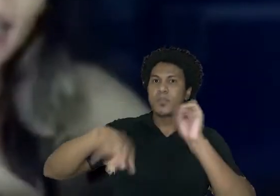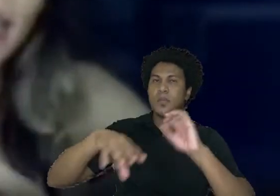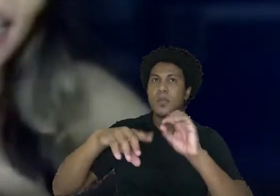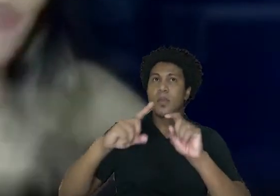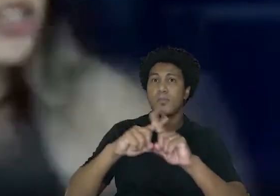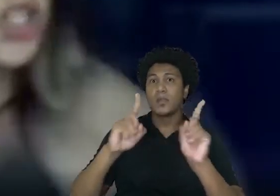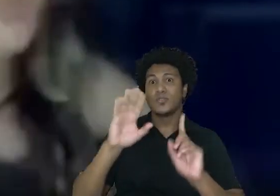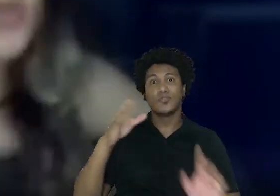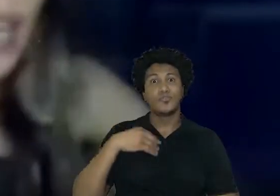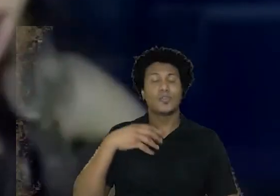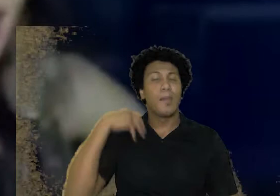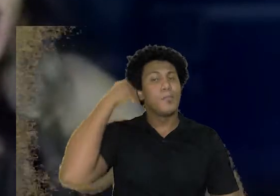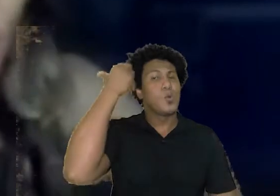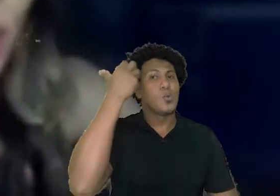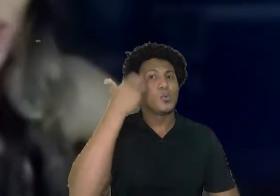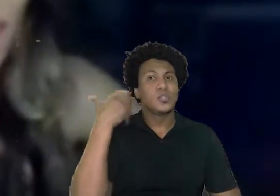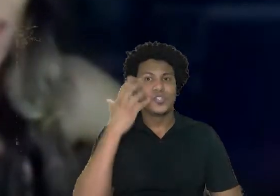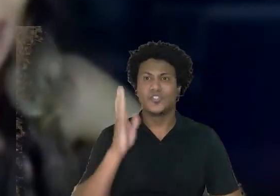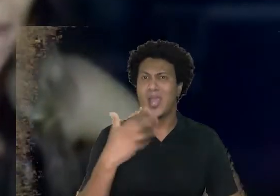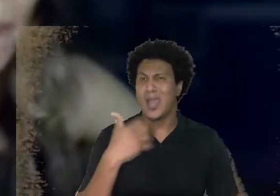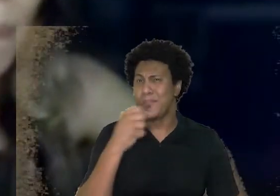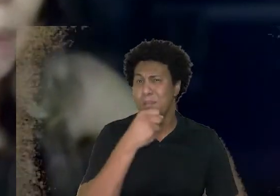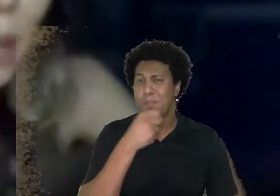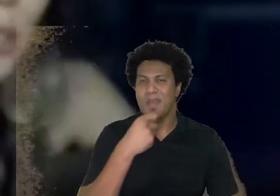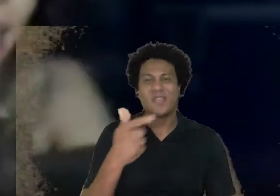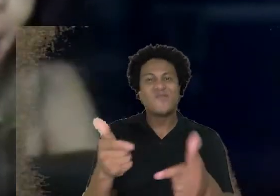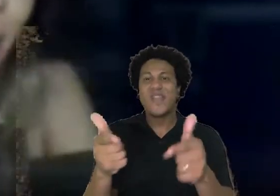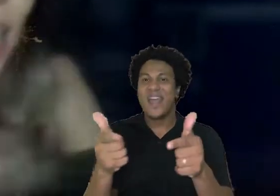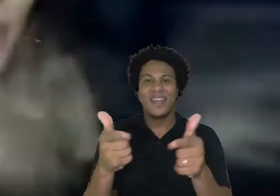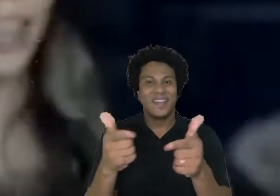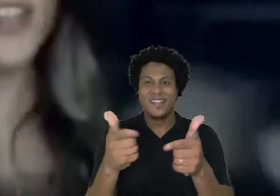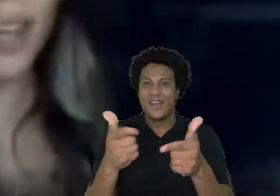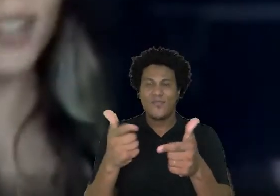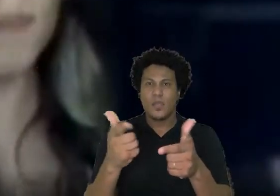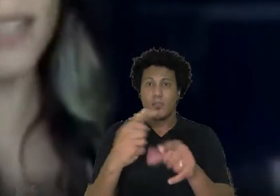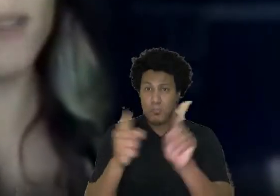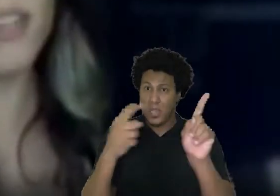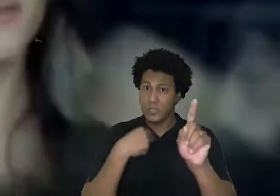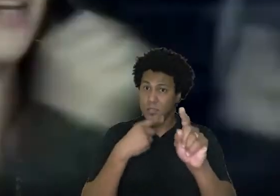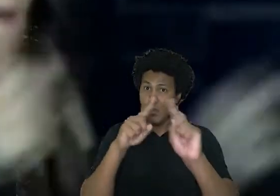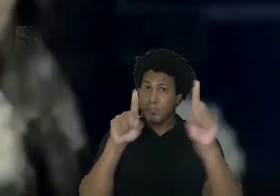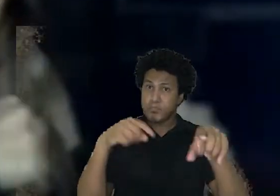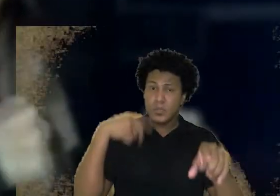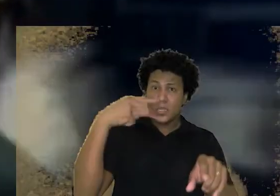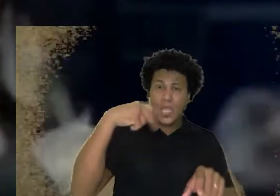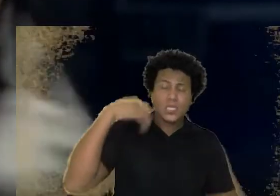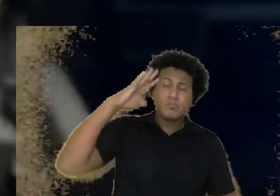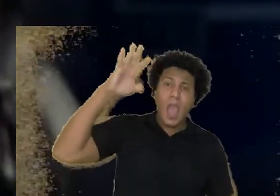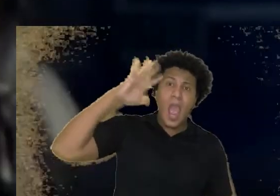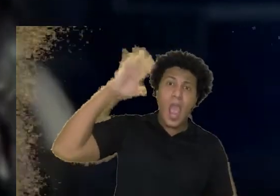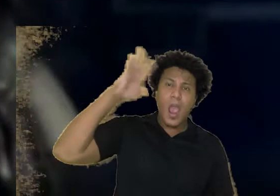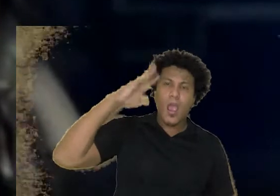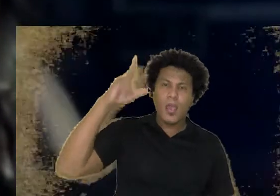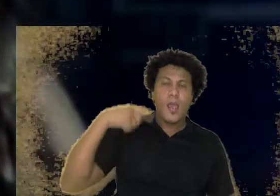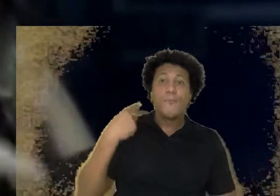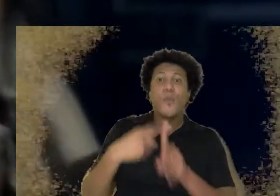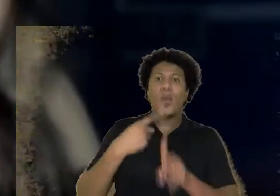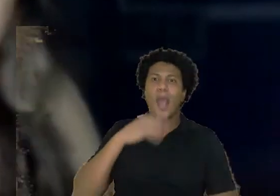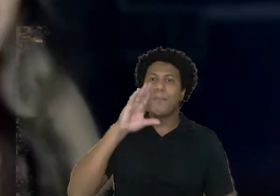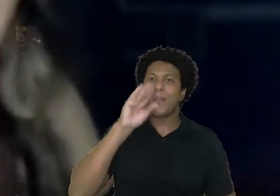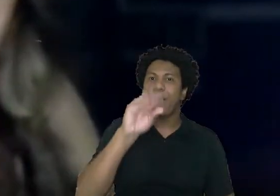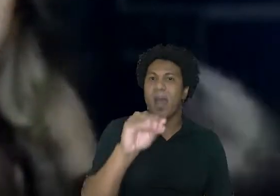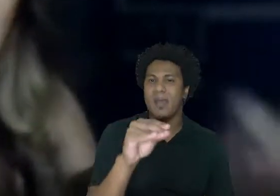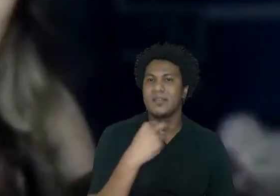depois dessa cena, fica todo mundo querendo que corte para eu entrar no teatro correndo e jogando os pertences ao chão. Mas eu já estou cantando no palco. Não